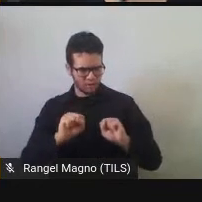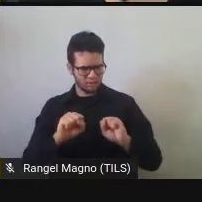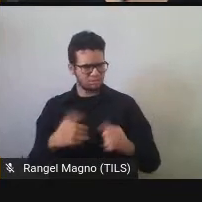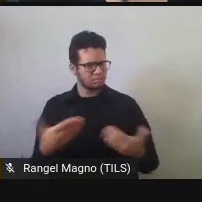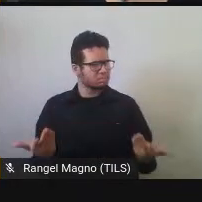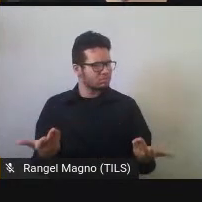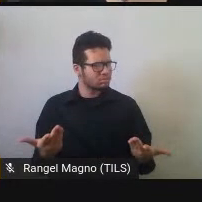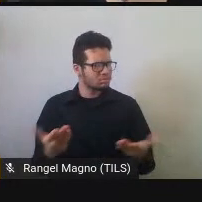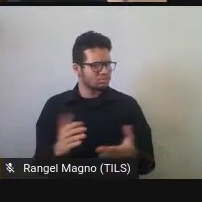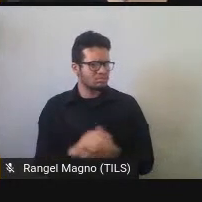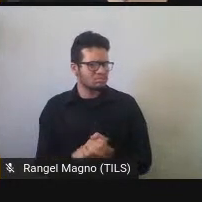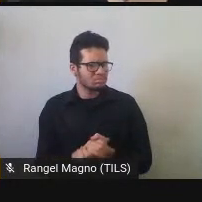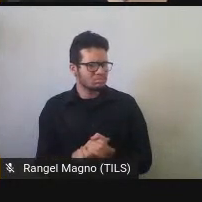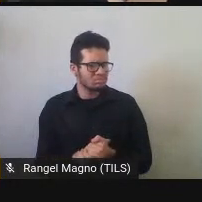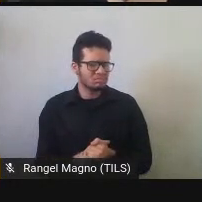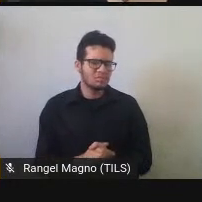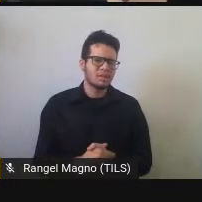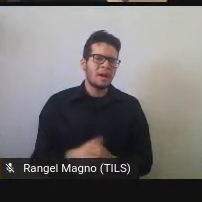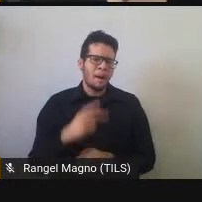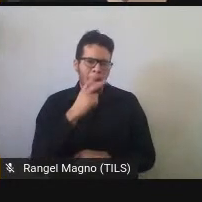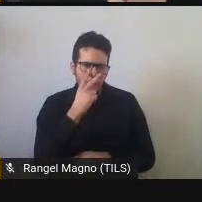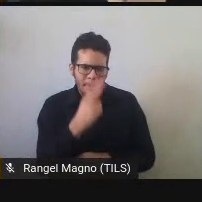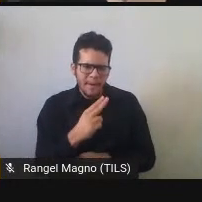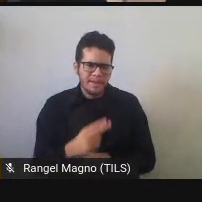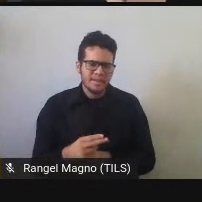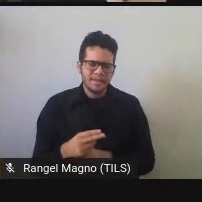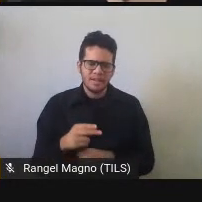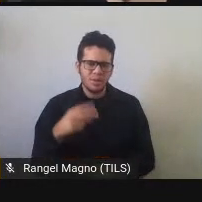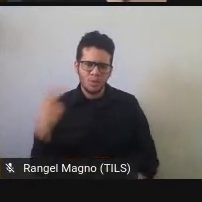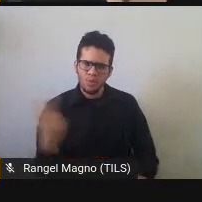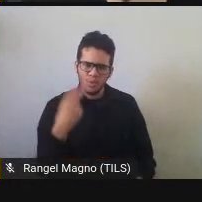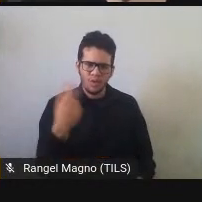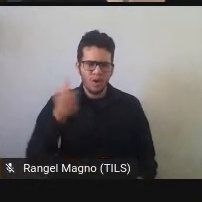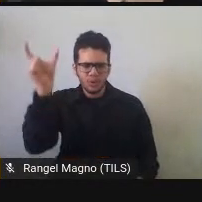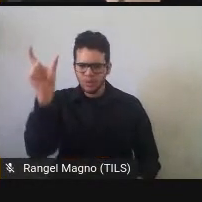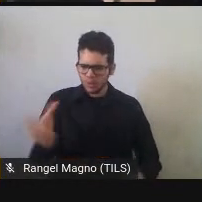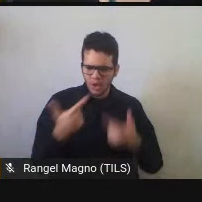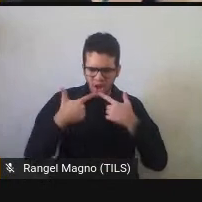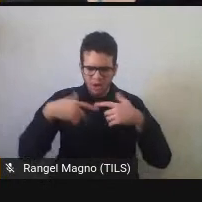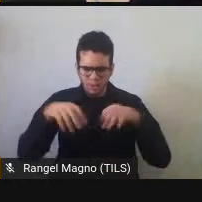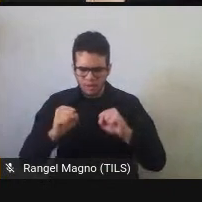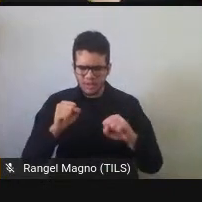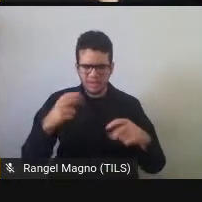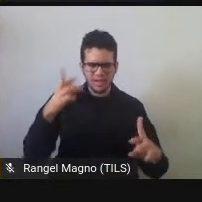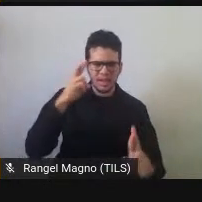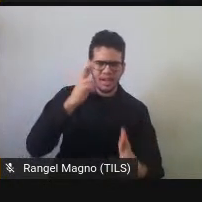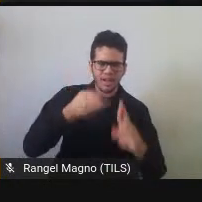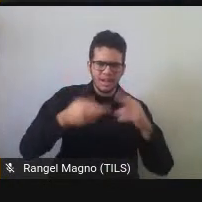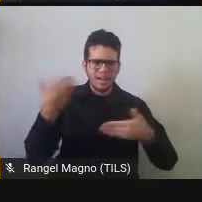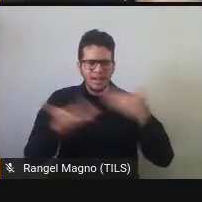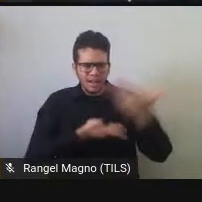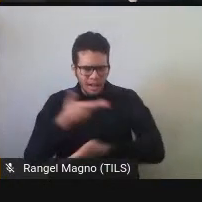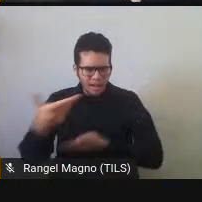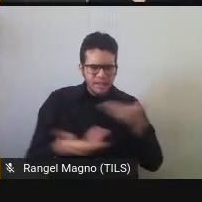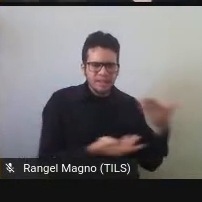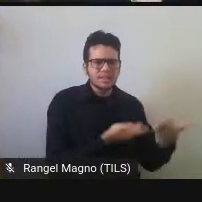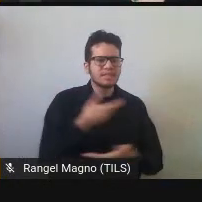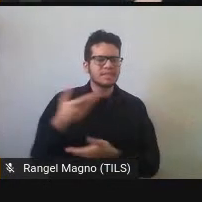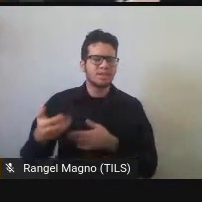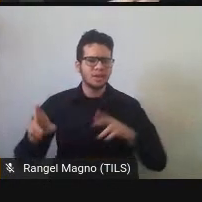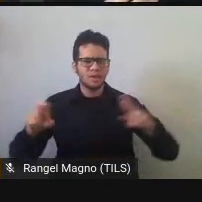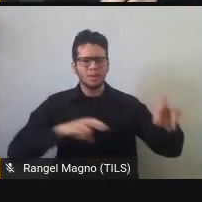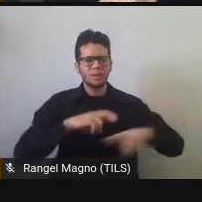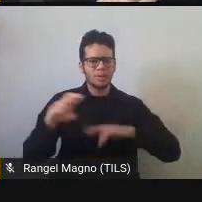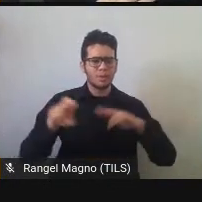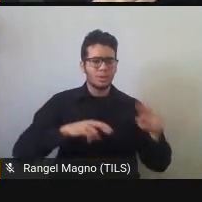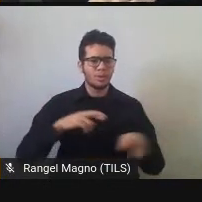aposta na qual se valorize a relação do linguista com as línguas vejam que o Saussure fala muito do encontro dele